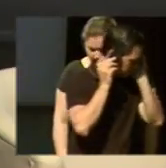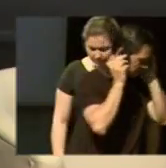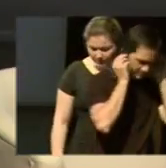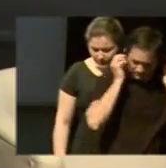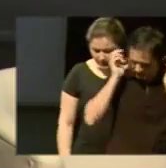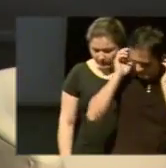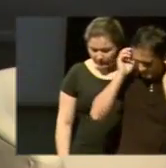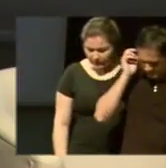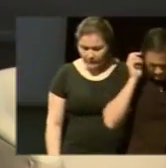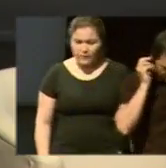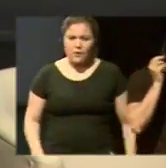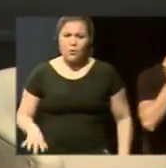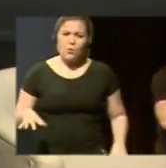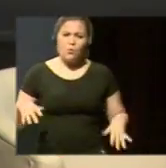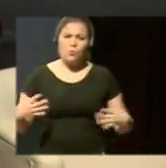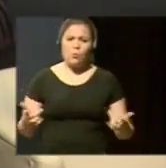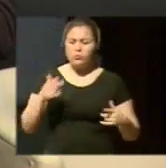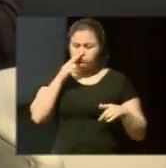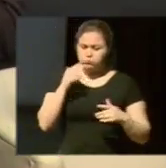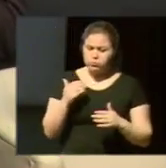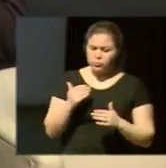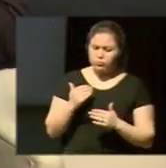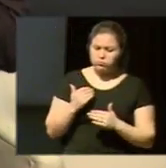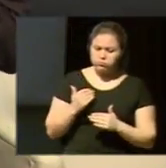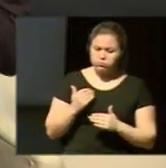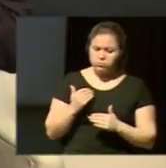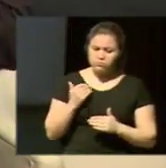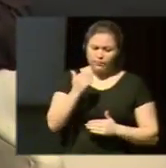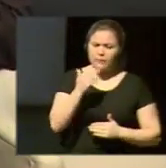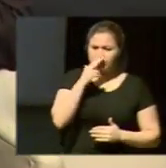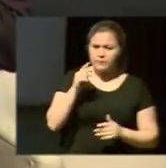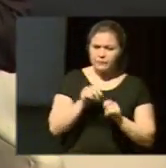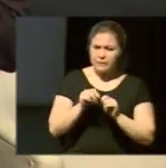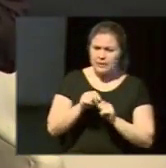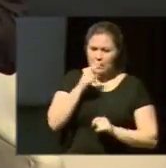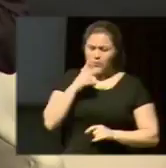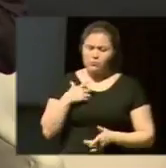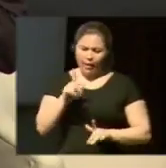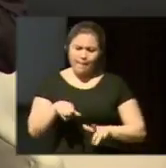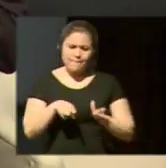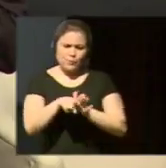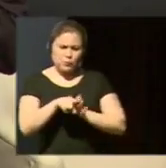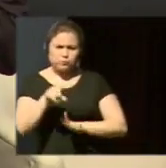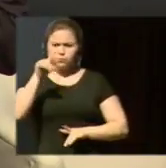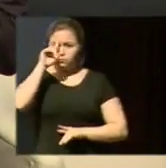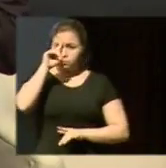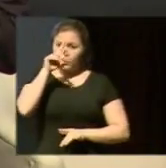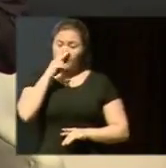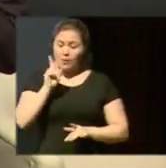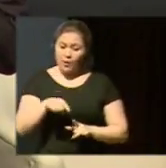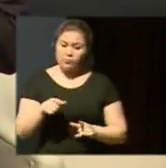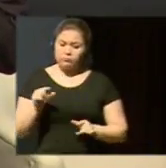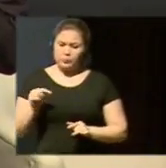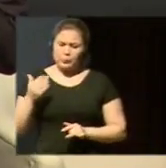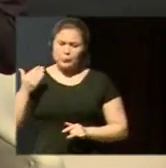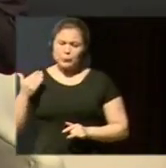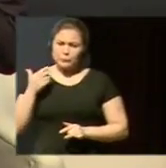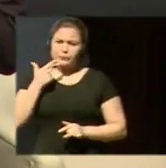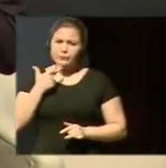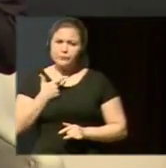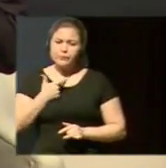são os passos a serem dados. São perguntas do cotidiano. Esse filme que estava lá em Hollywood recentemente